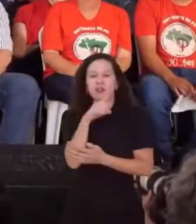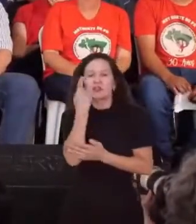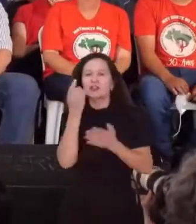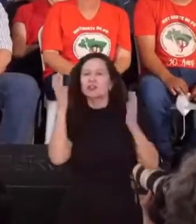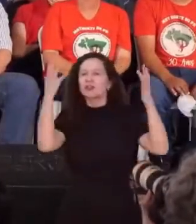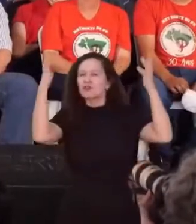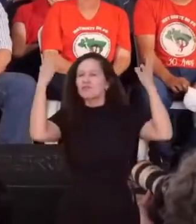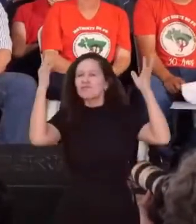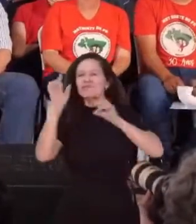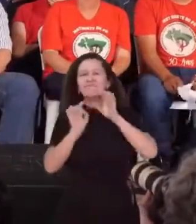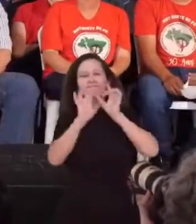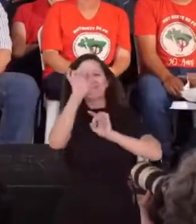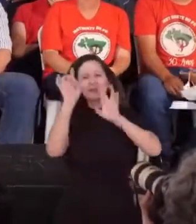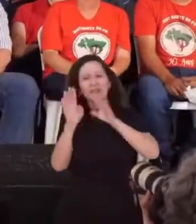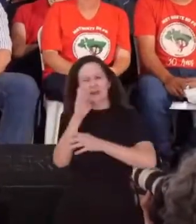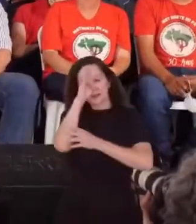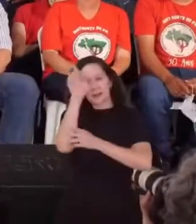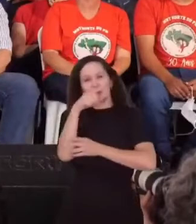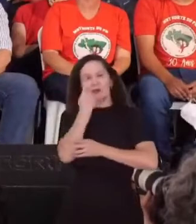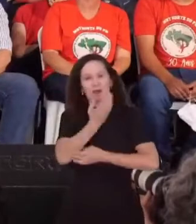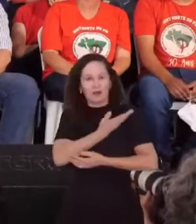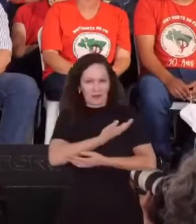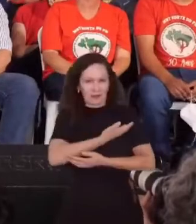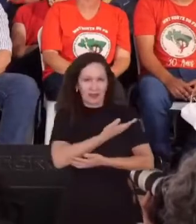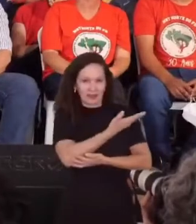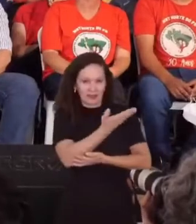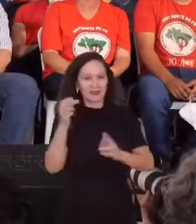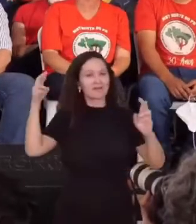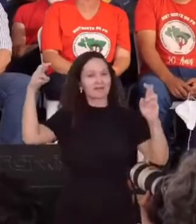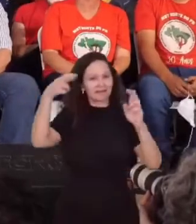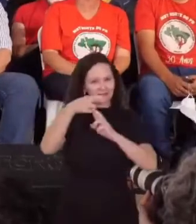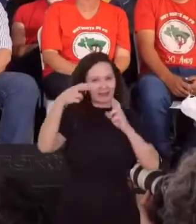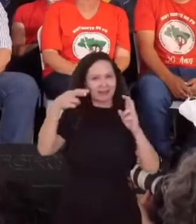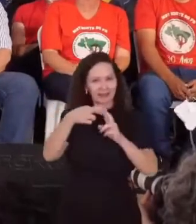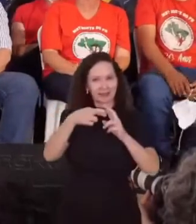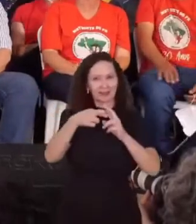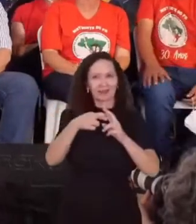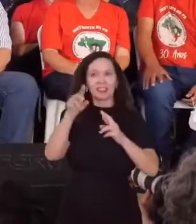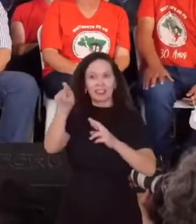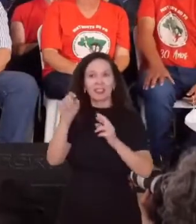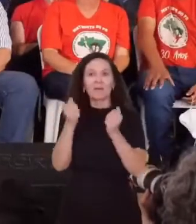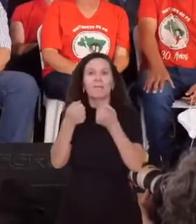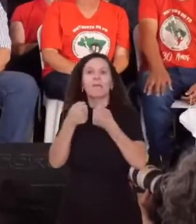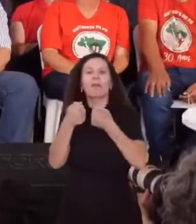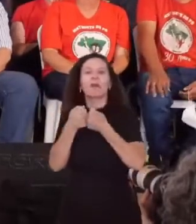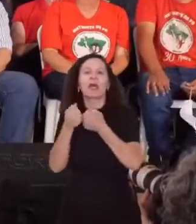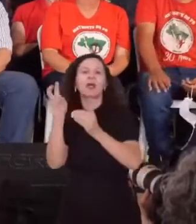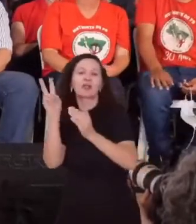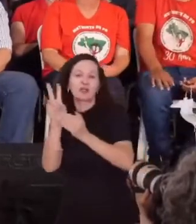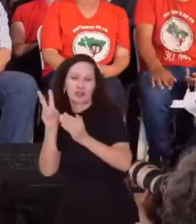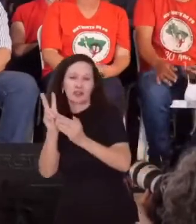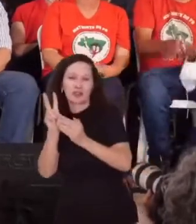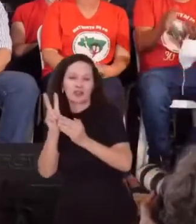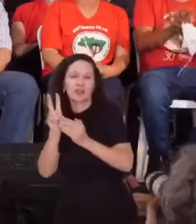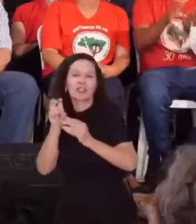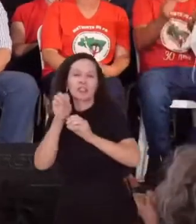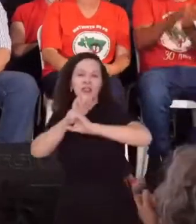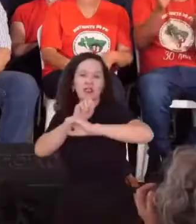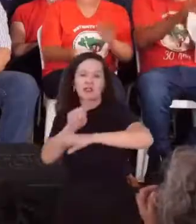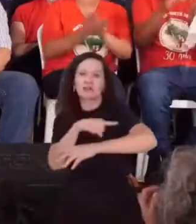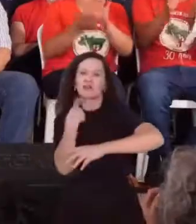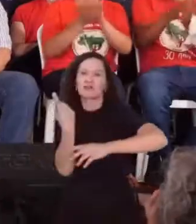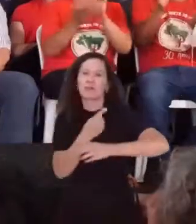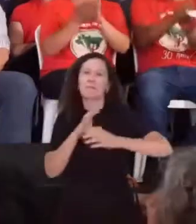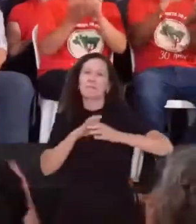nossos camaradas que estão aqui representados daqui do lado da aldeia indígena do Apucaraninha, que ensinam para nós há mais de 500 anos o que